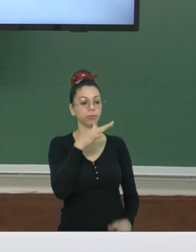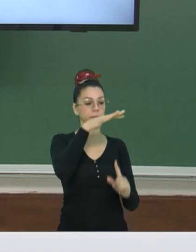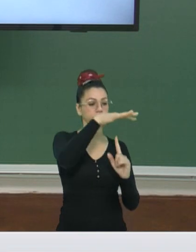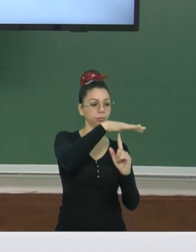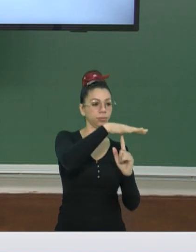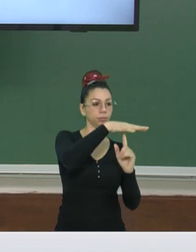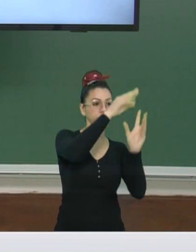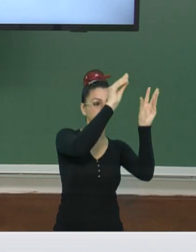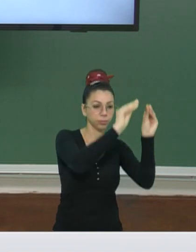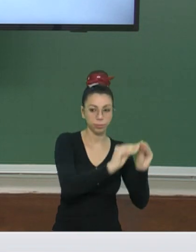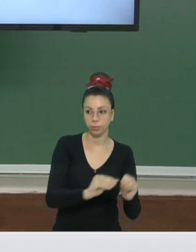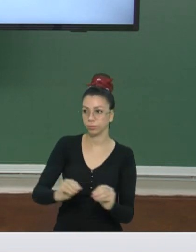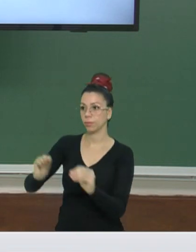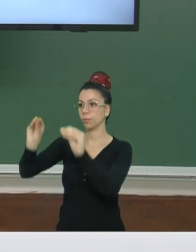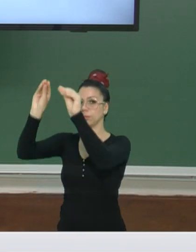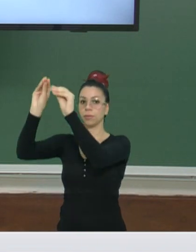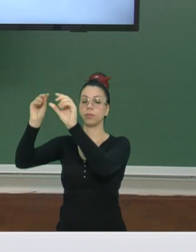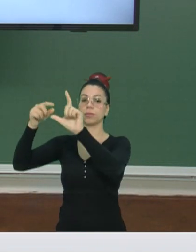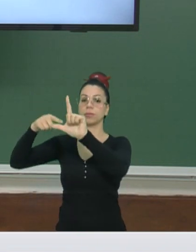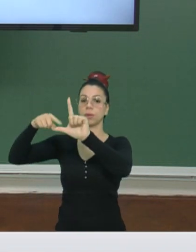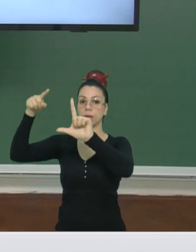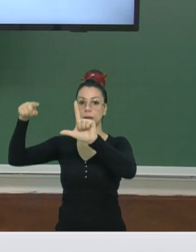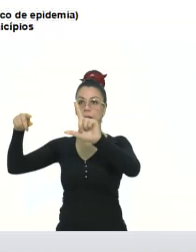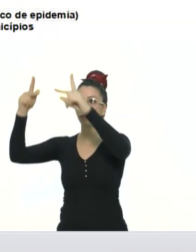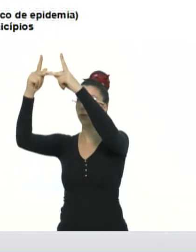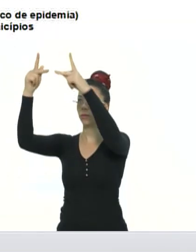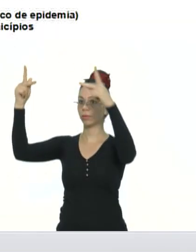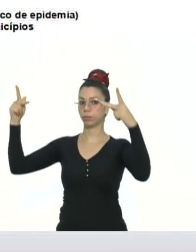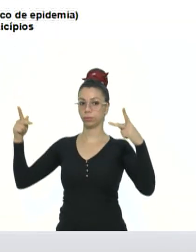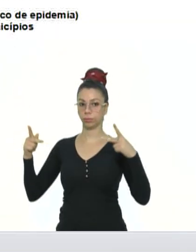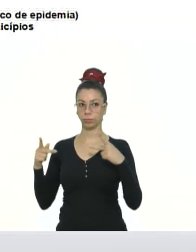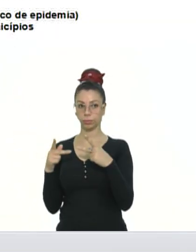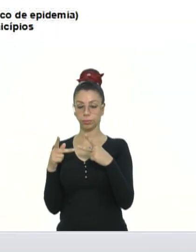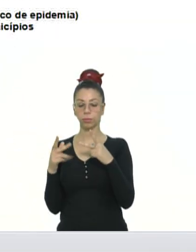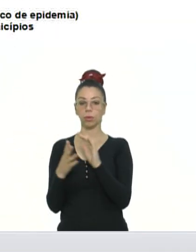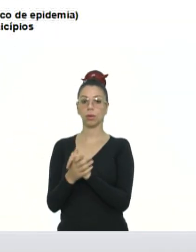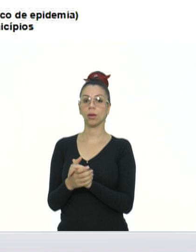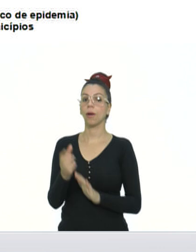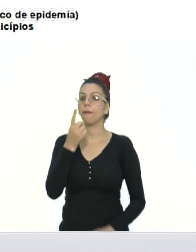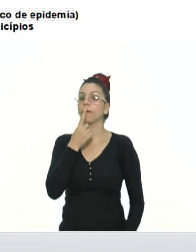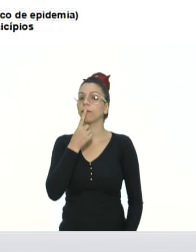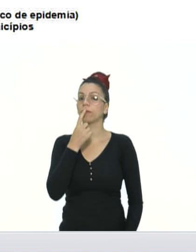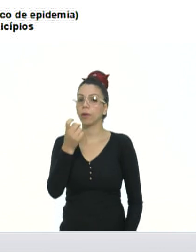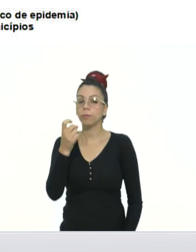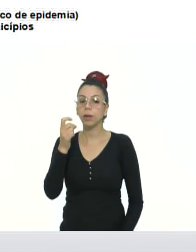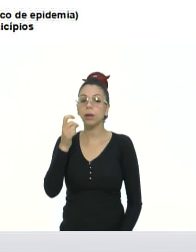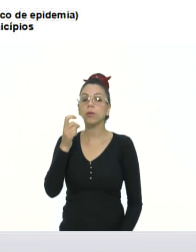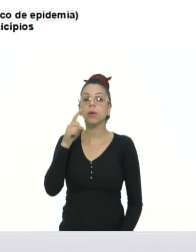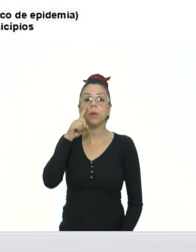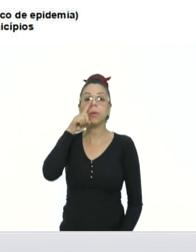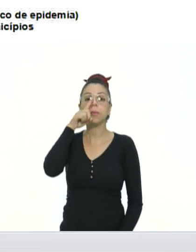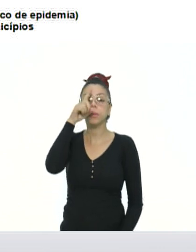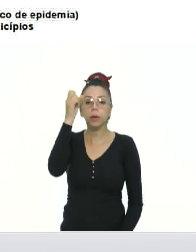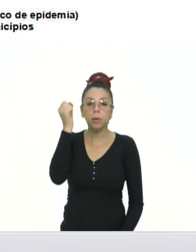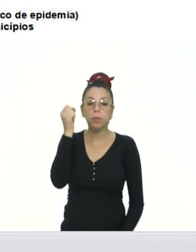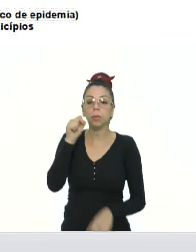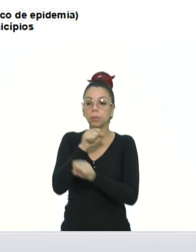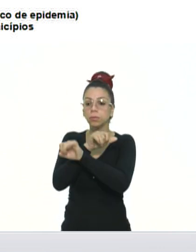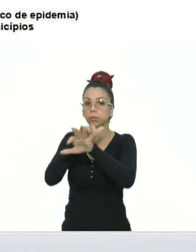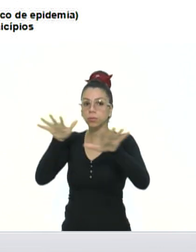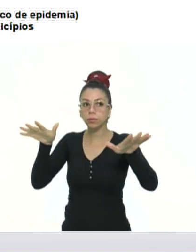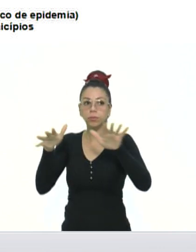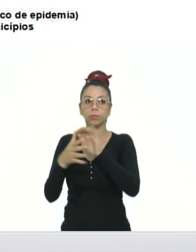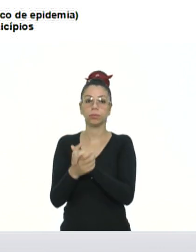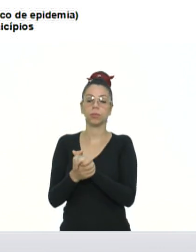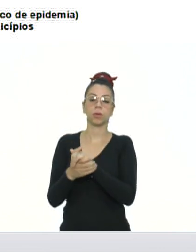transformou nesse gráfico aqui, tá? O que está em vermelho, que está em risco de epidemia, e esse cinza significa